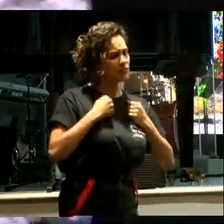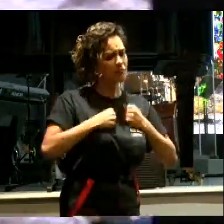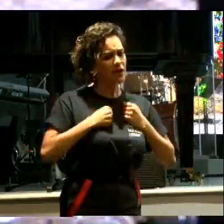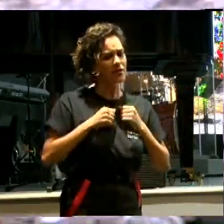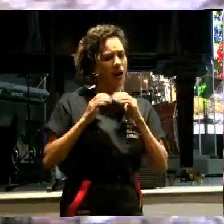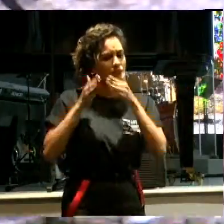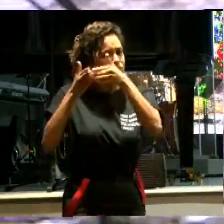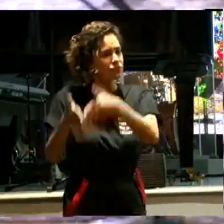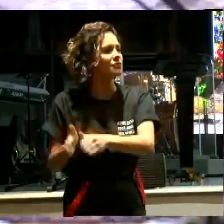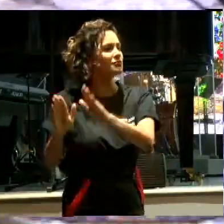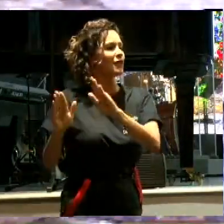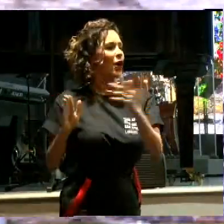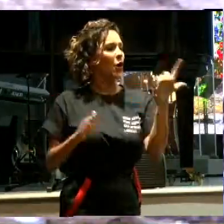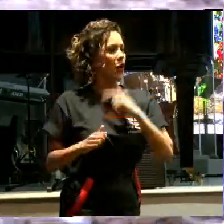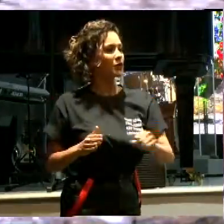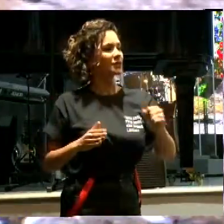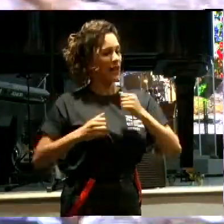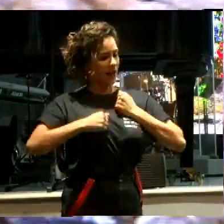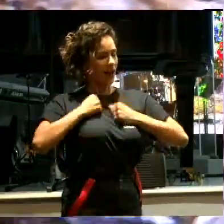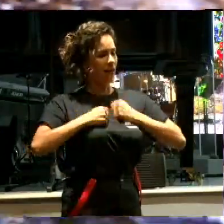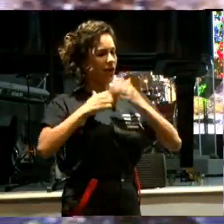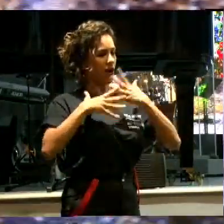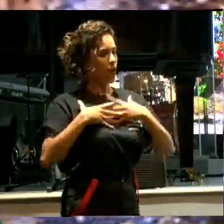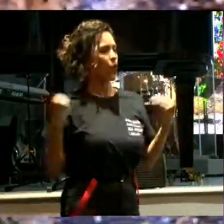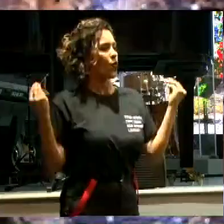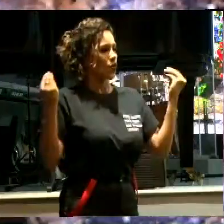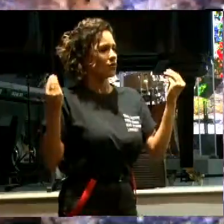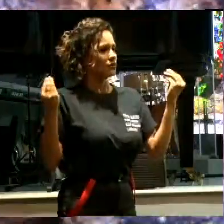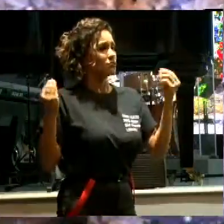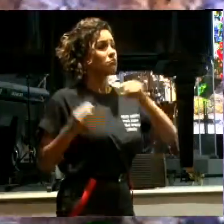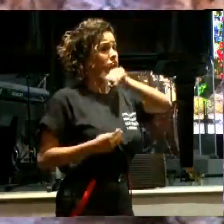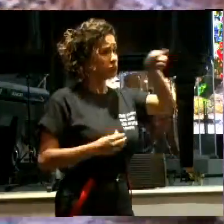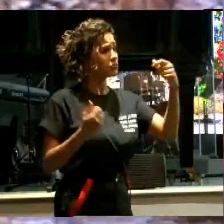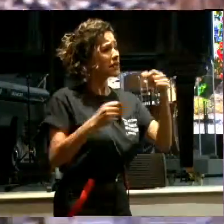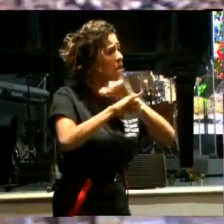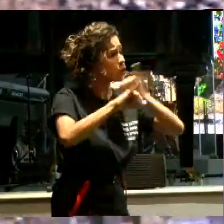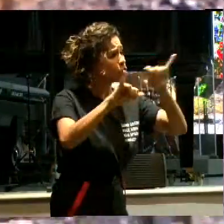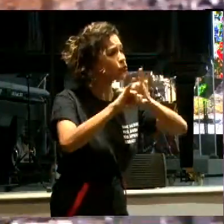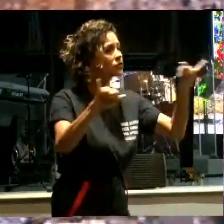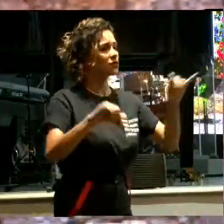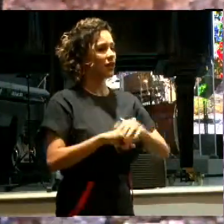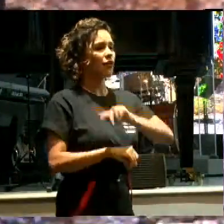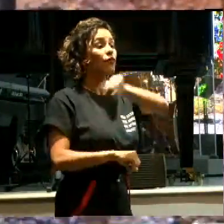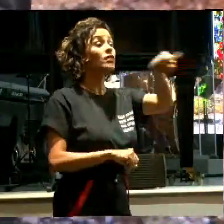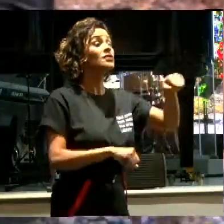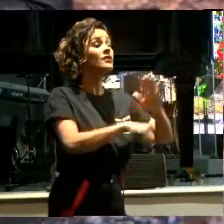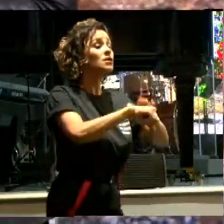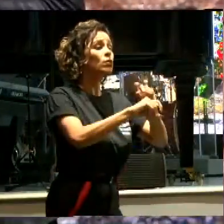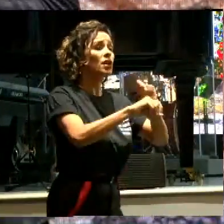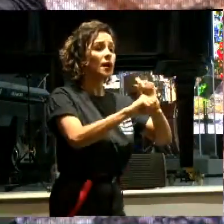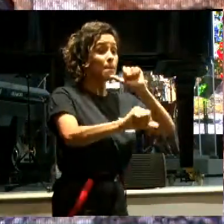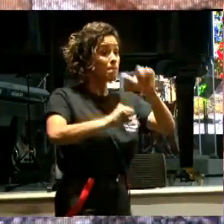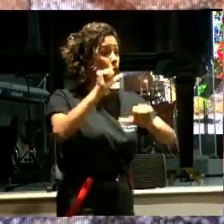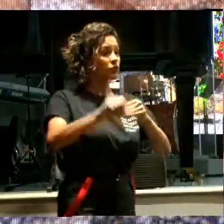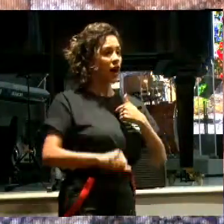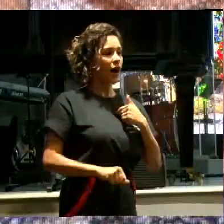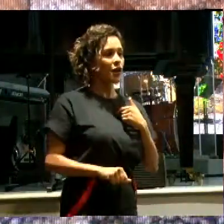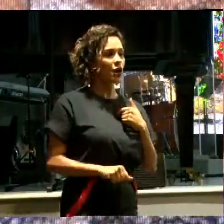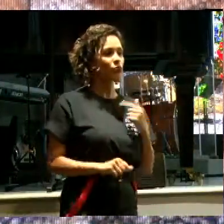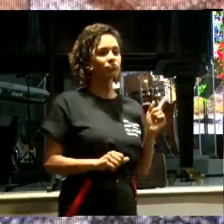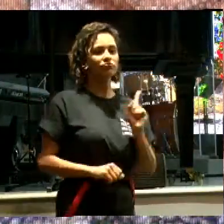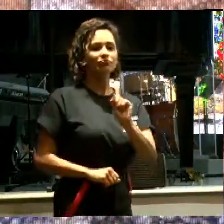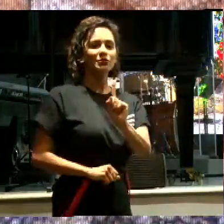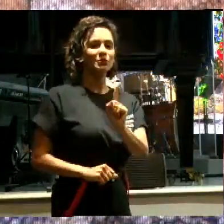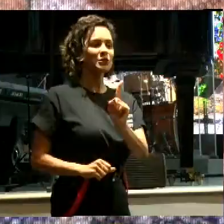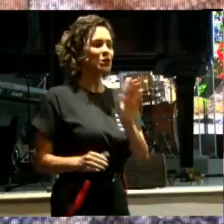lugar. Seja uma pessoa que mude o ambiente onde você passa, onde